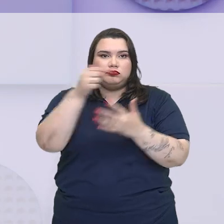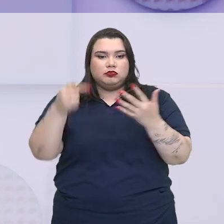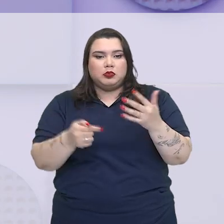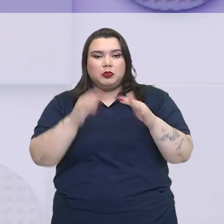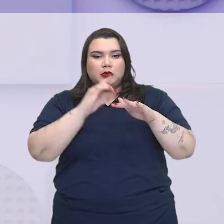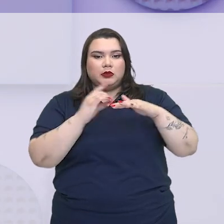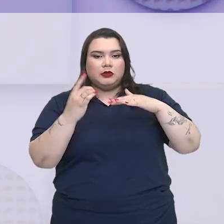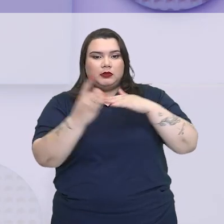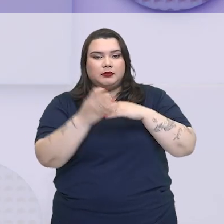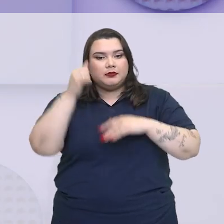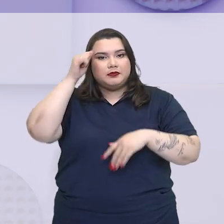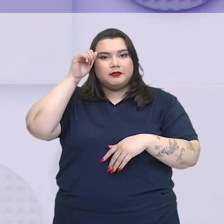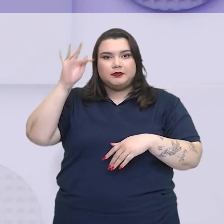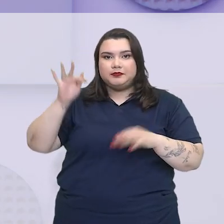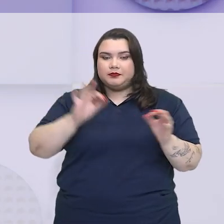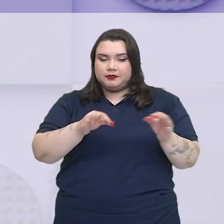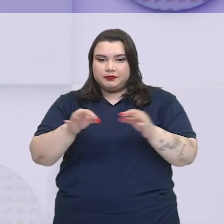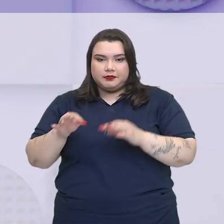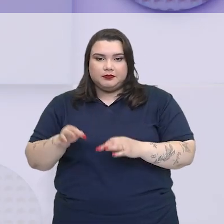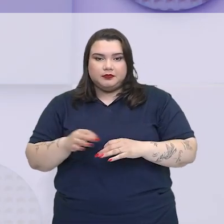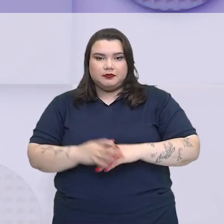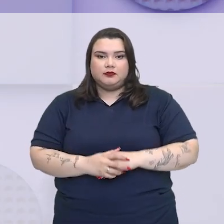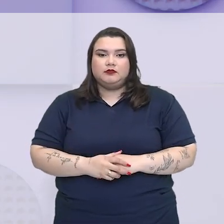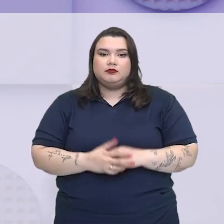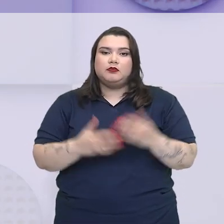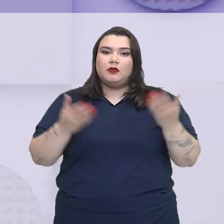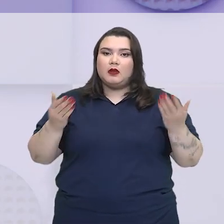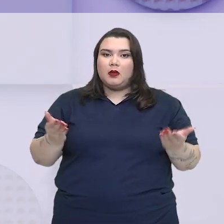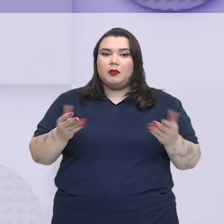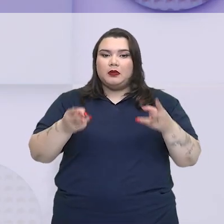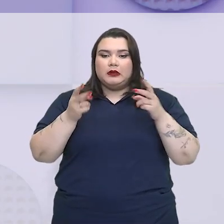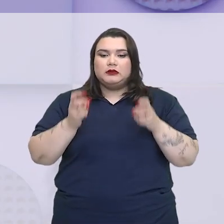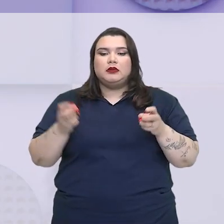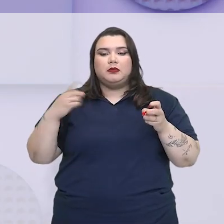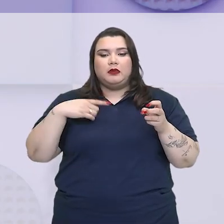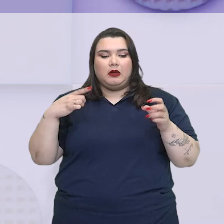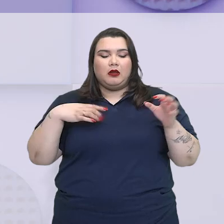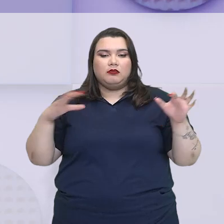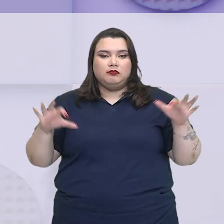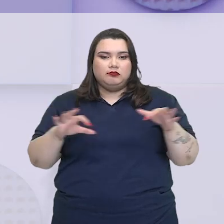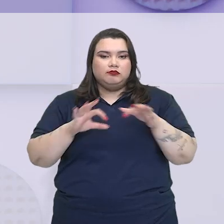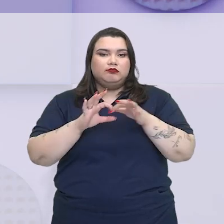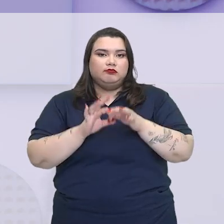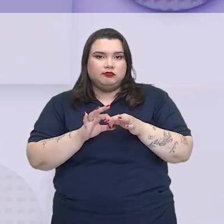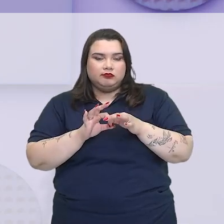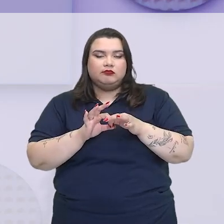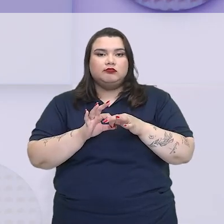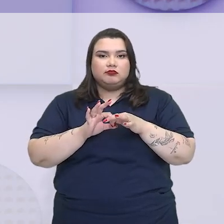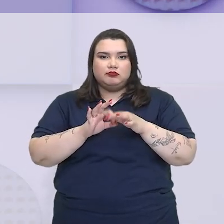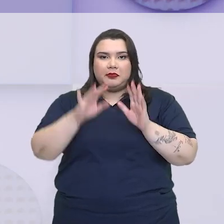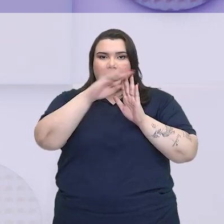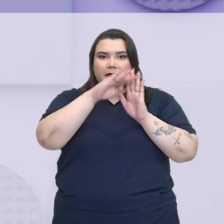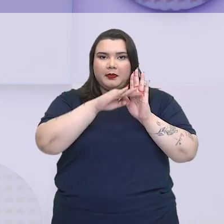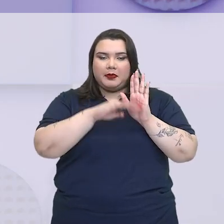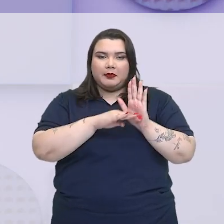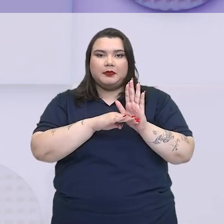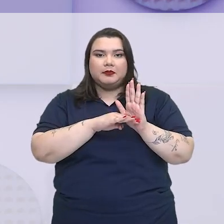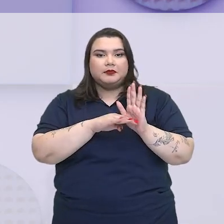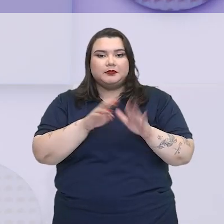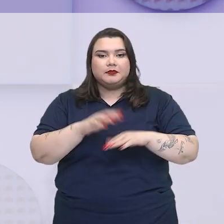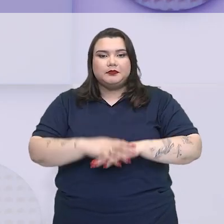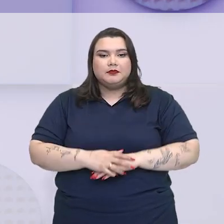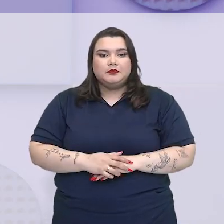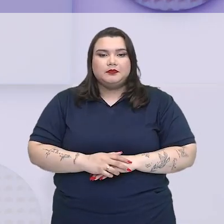deuses africanos. Tá bom? Então, estão muito ligados aí a cada símbolo ao seu